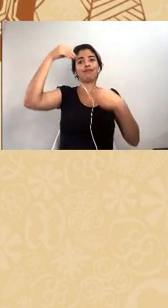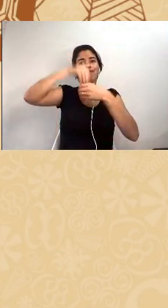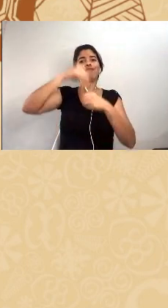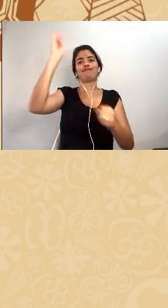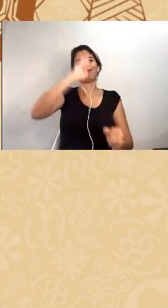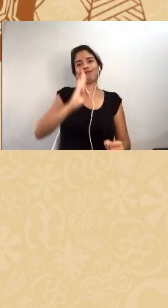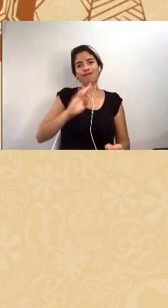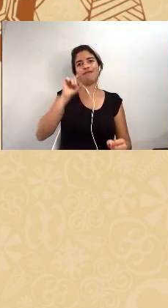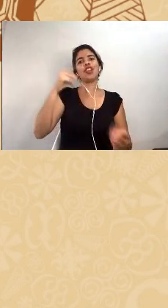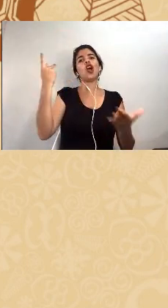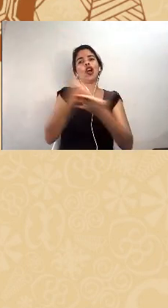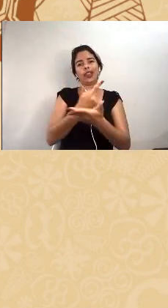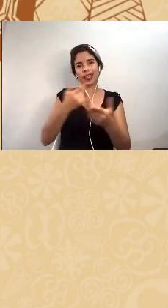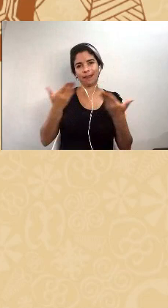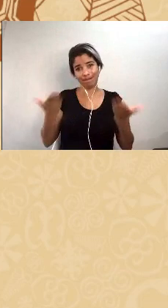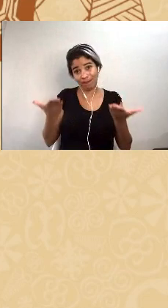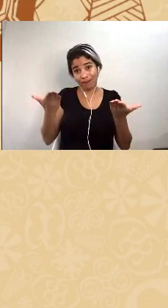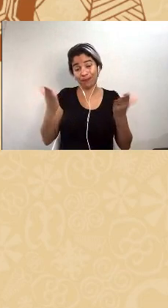que acontece.